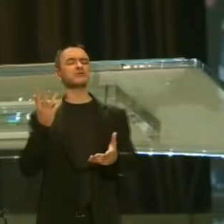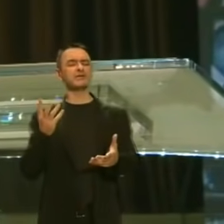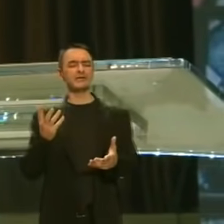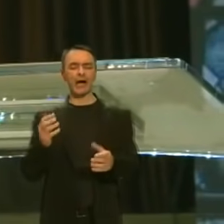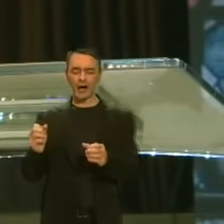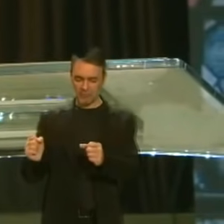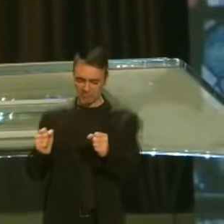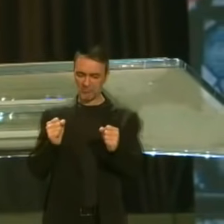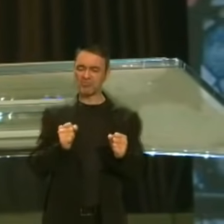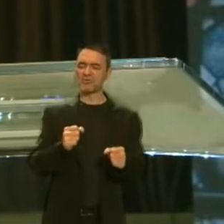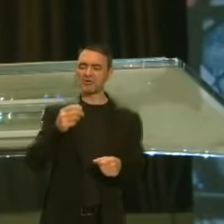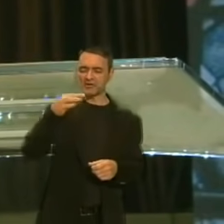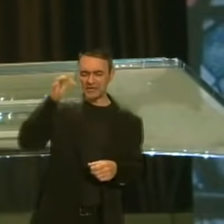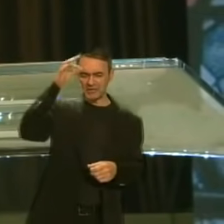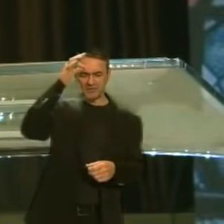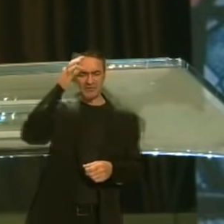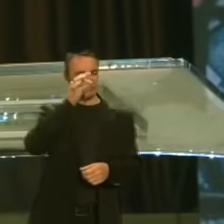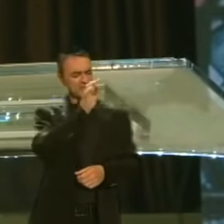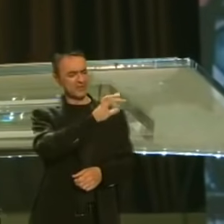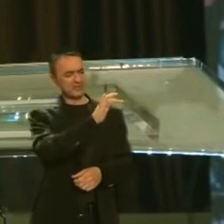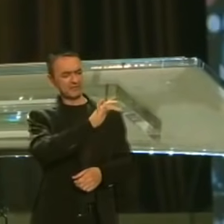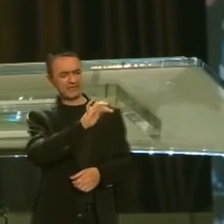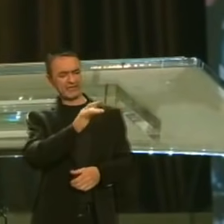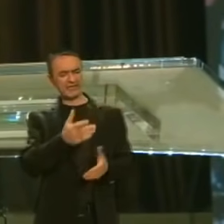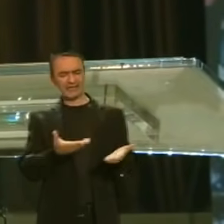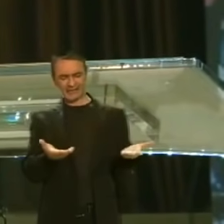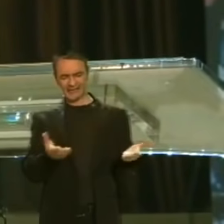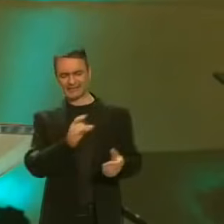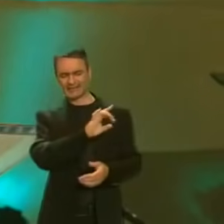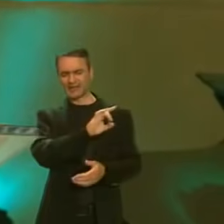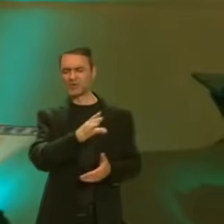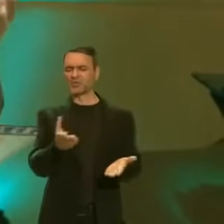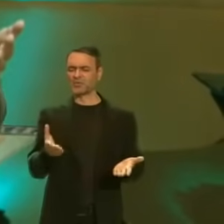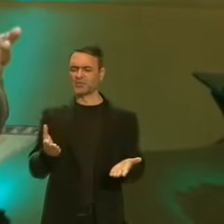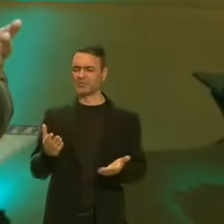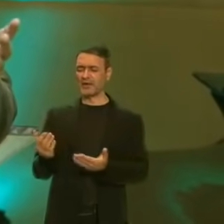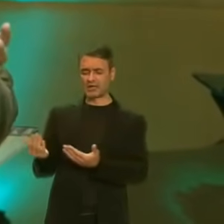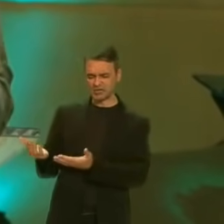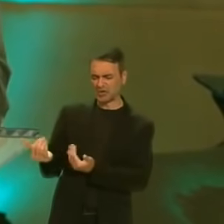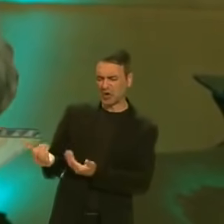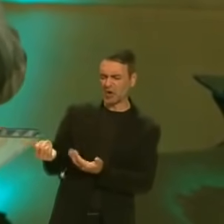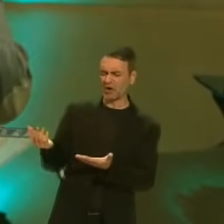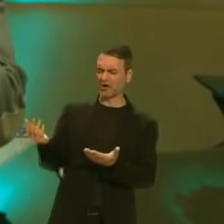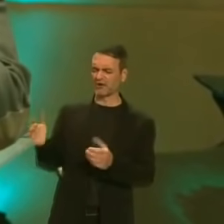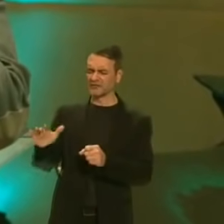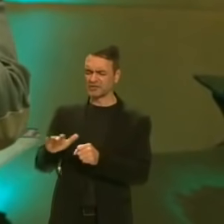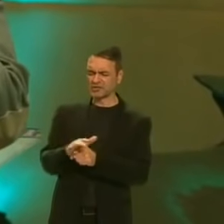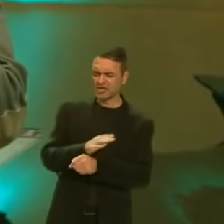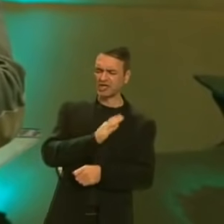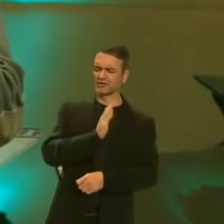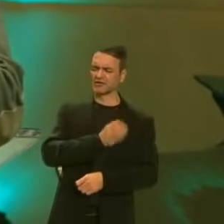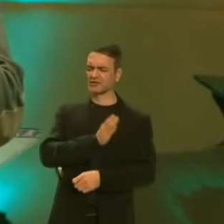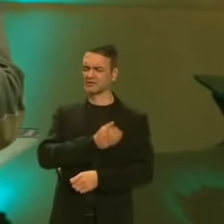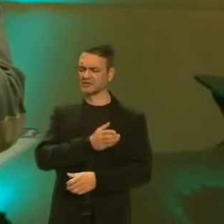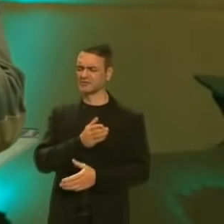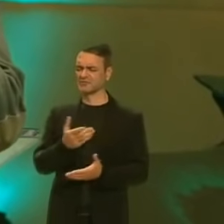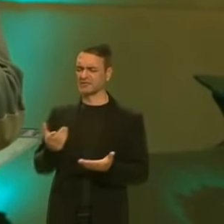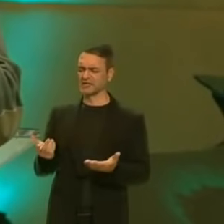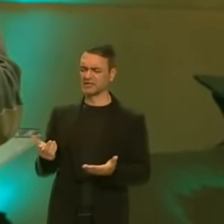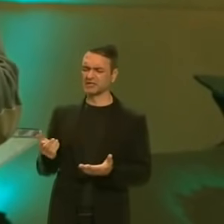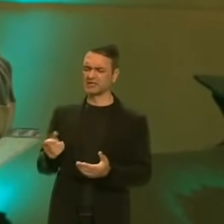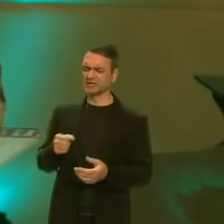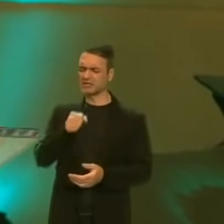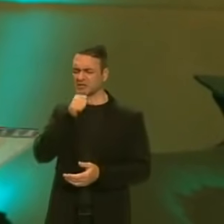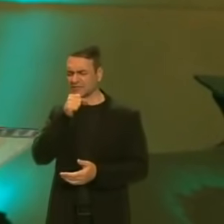poder do Espírito nessas crianças. Senhor, faça jovens cheios do teu Espírito,